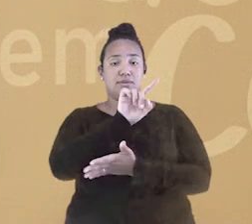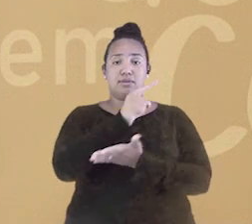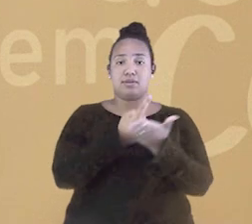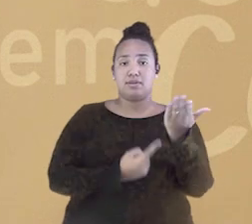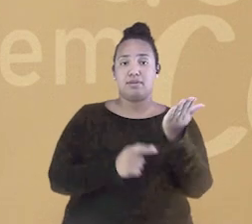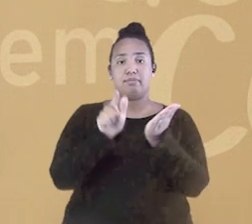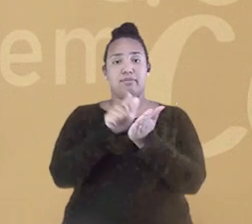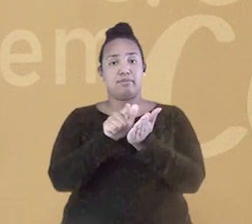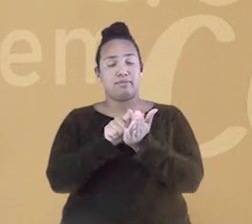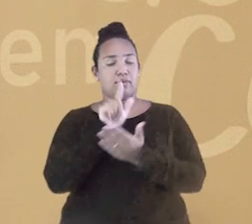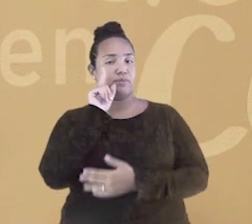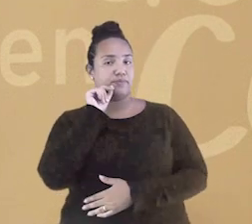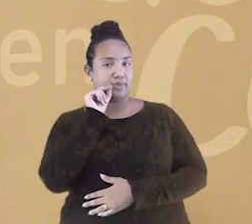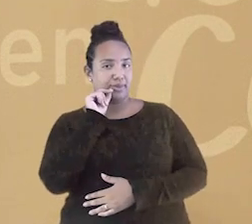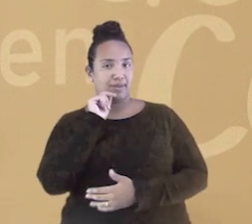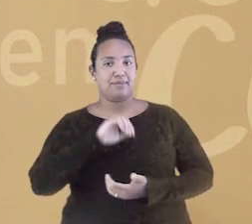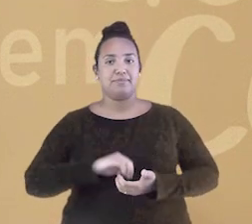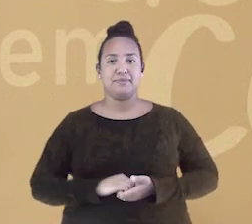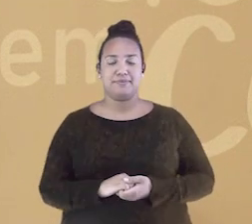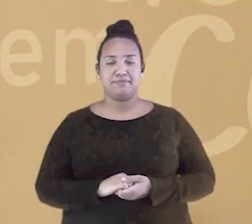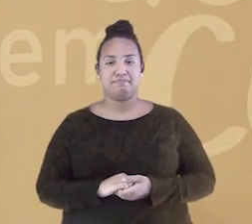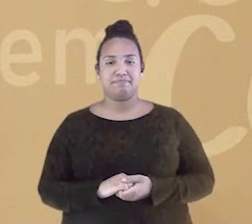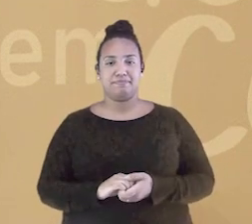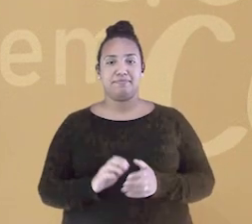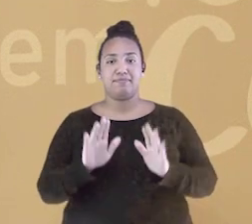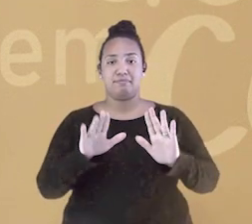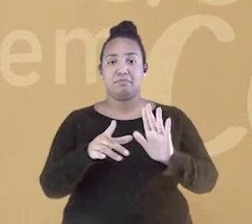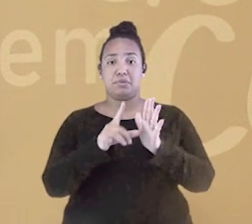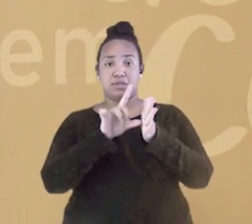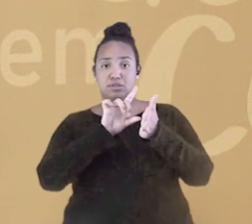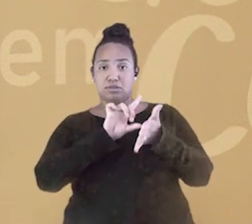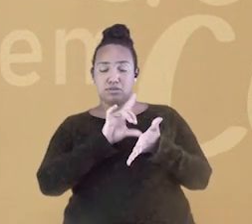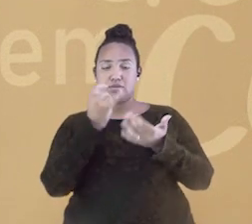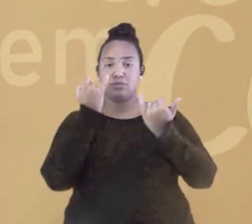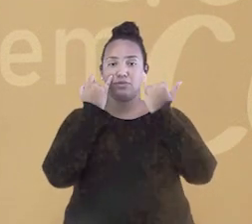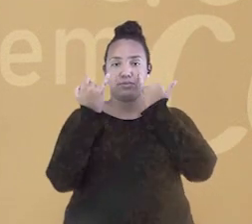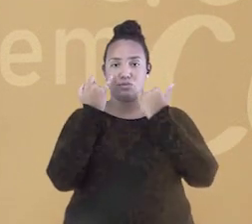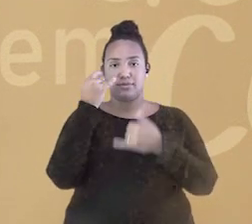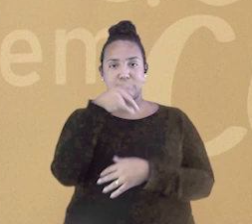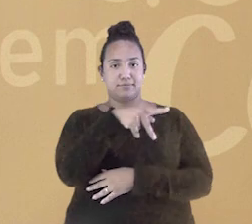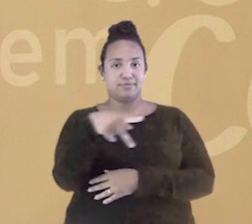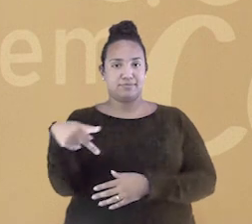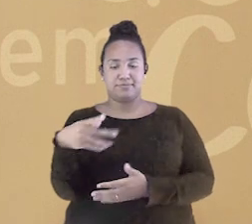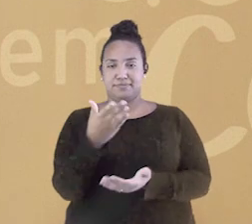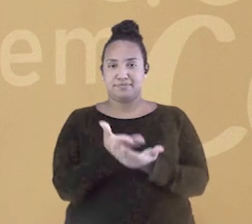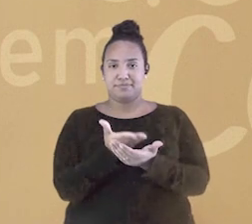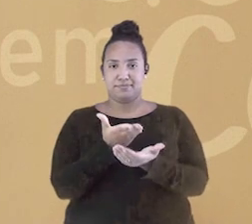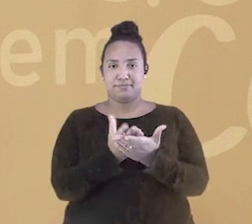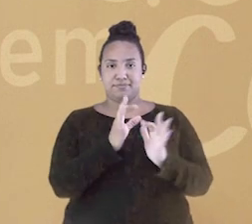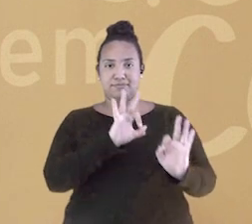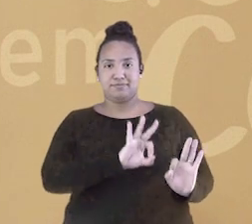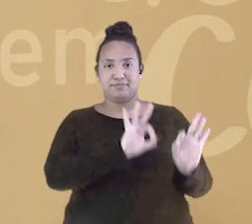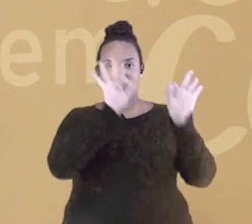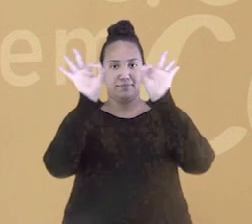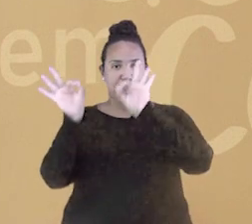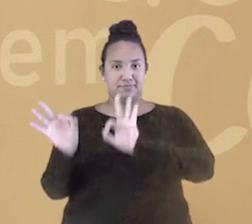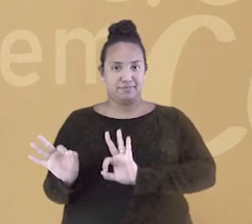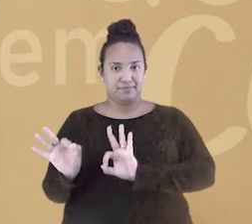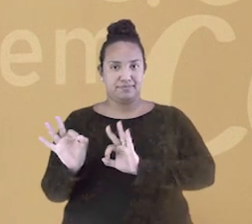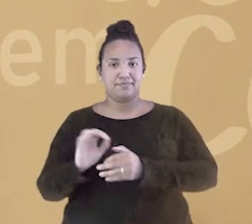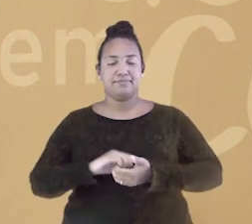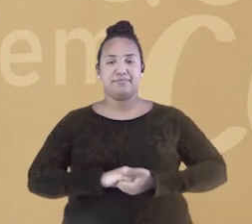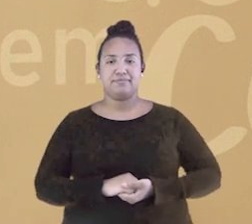lápis. Antes de começar, algumas informações para os professores e professoras que estão nos